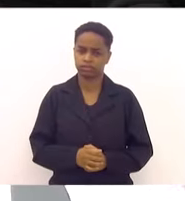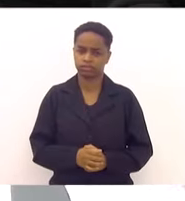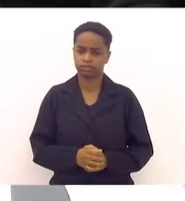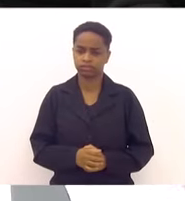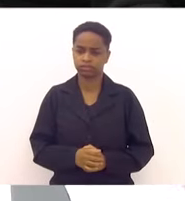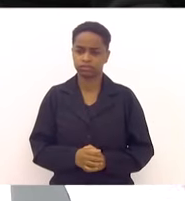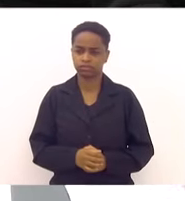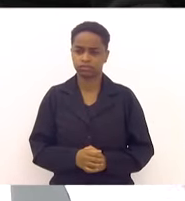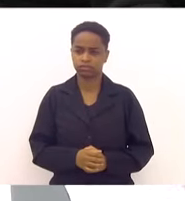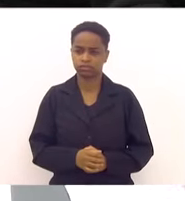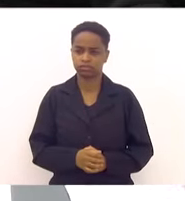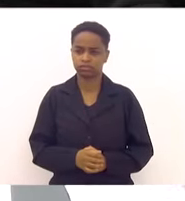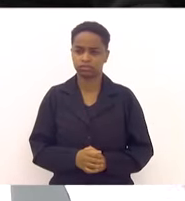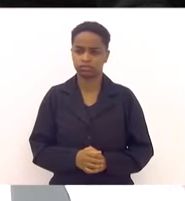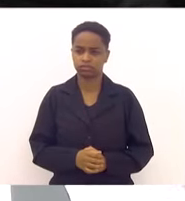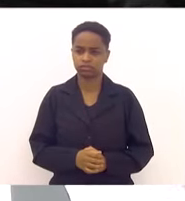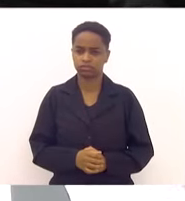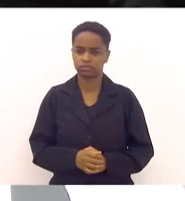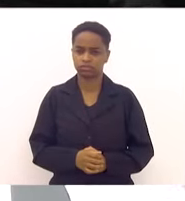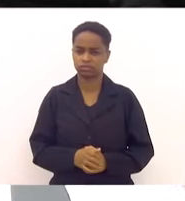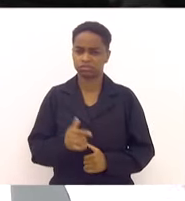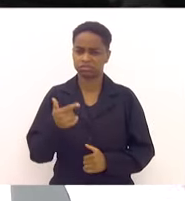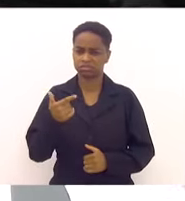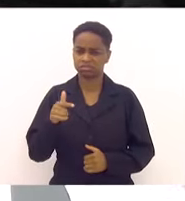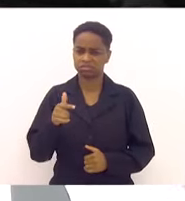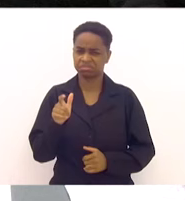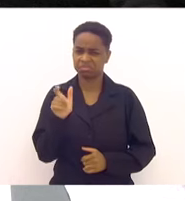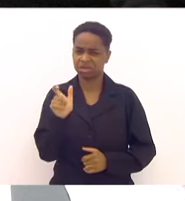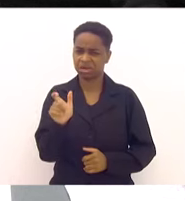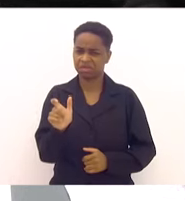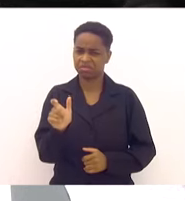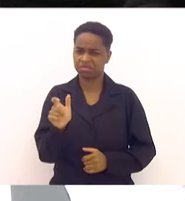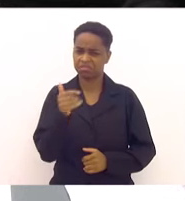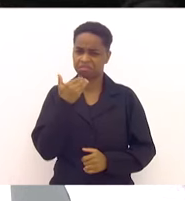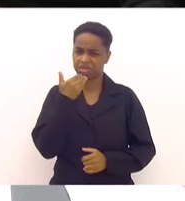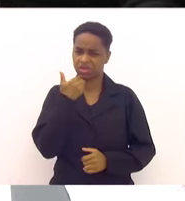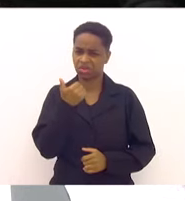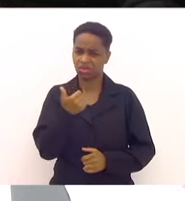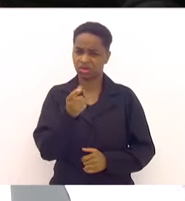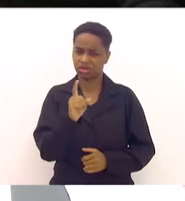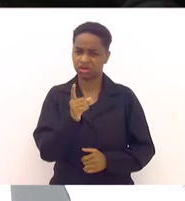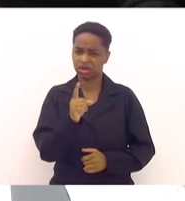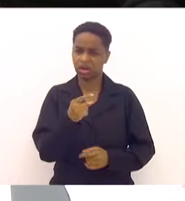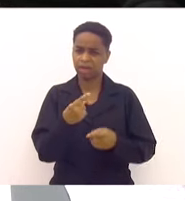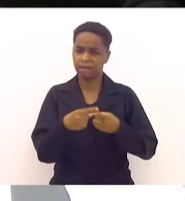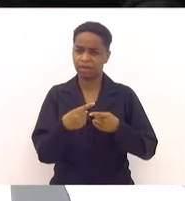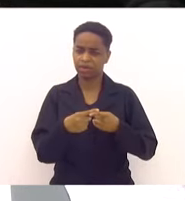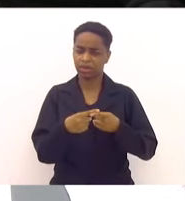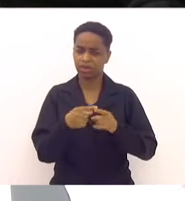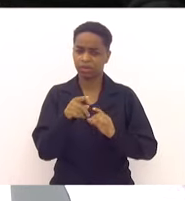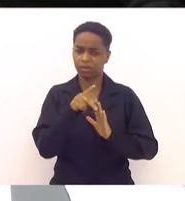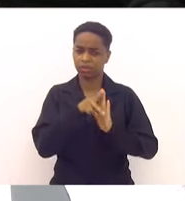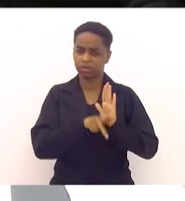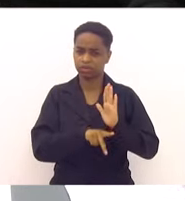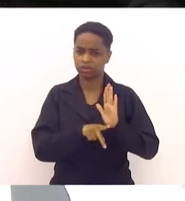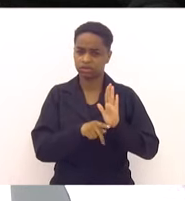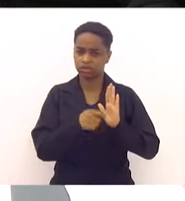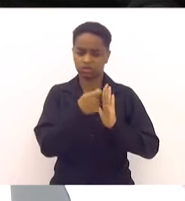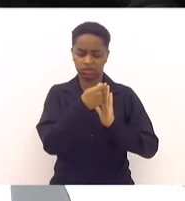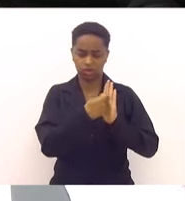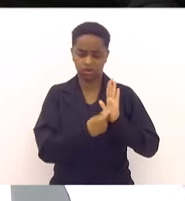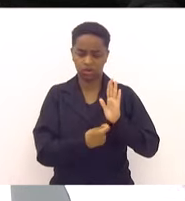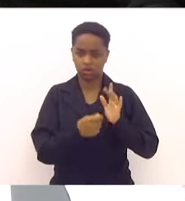Paulo. Será que não tem um termo mais adequado? Porque no escopo do projeto, o relator